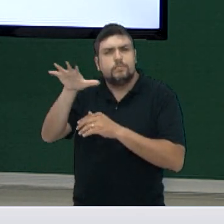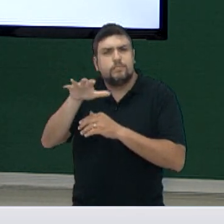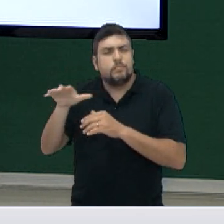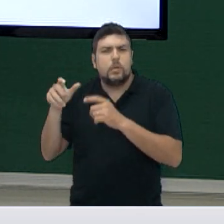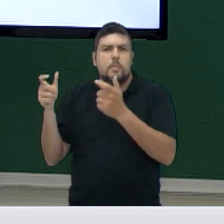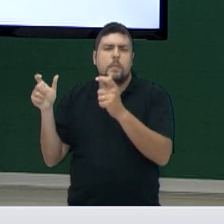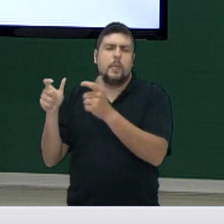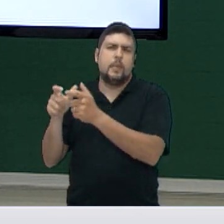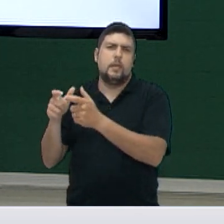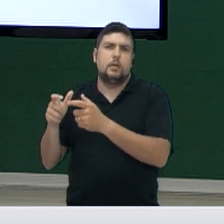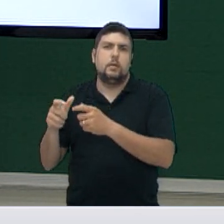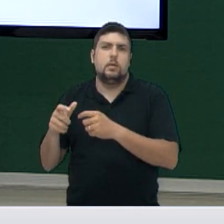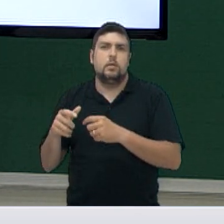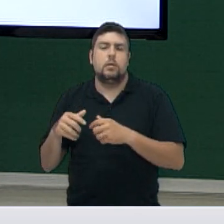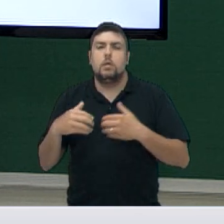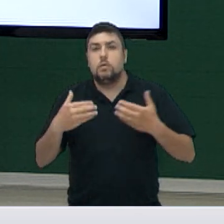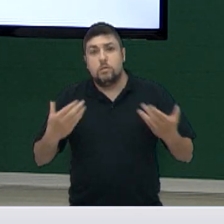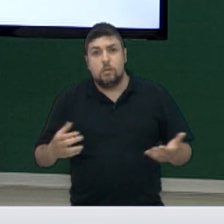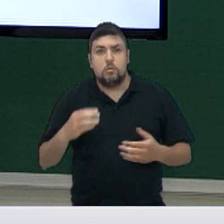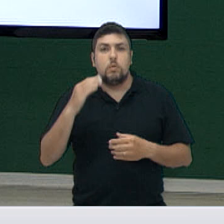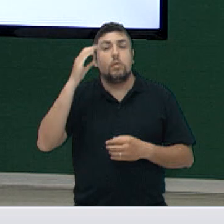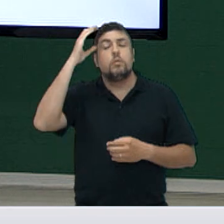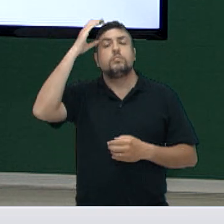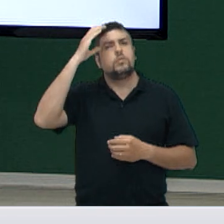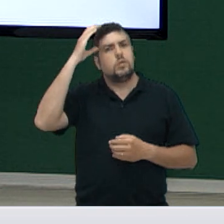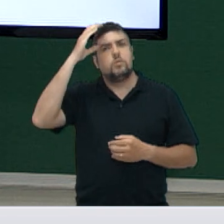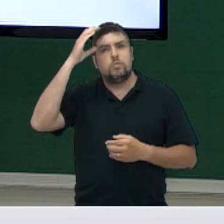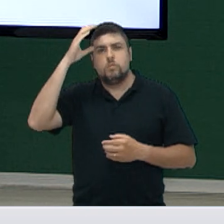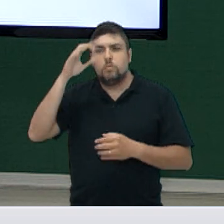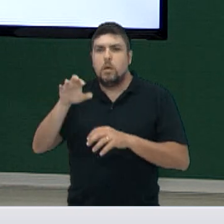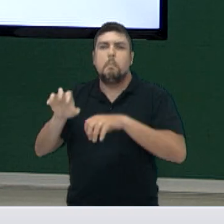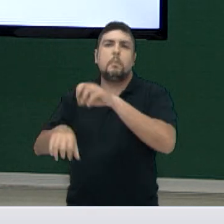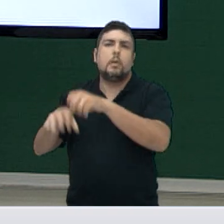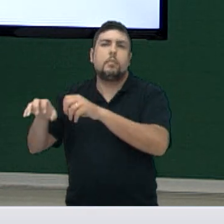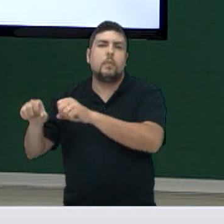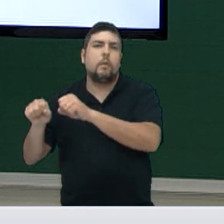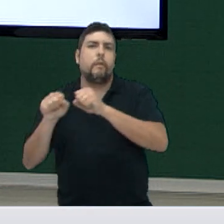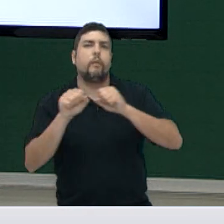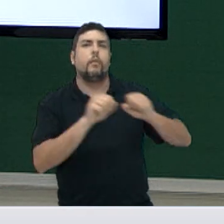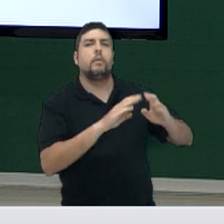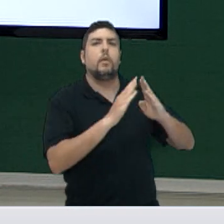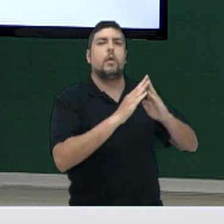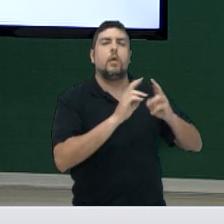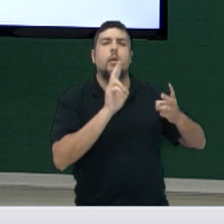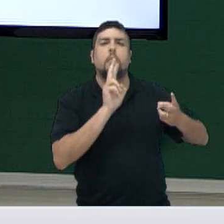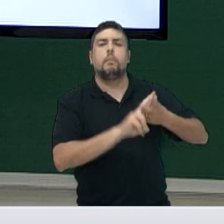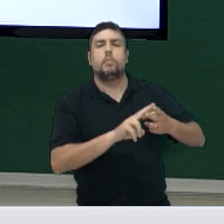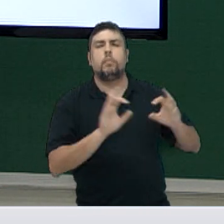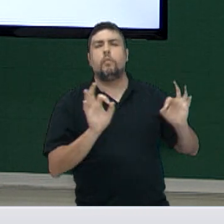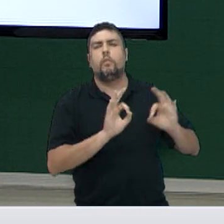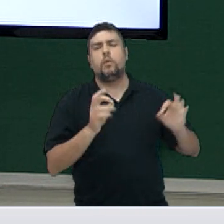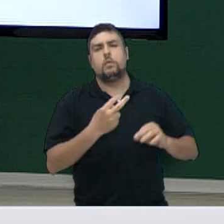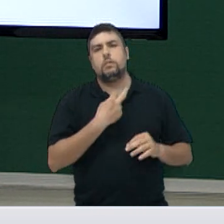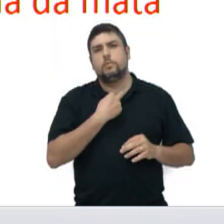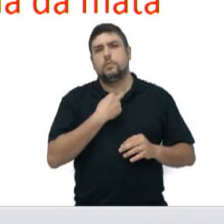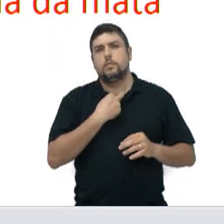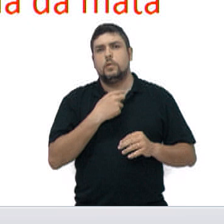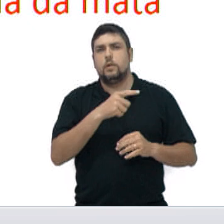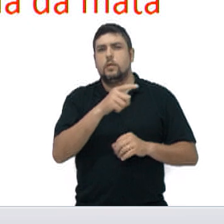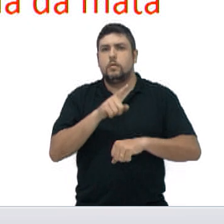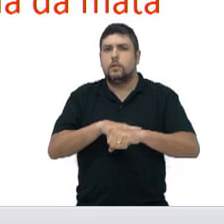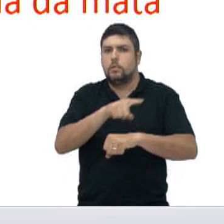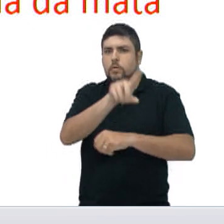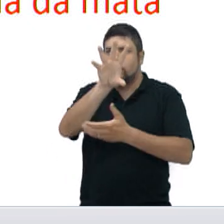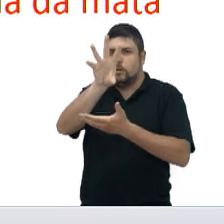não podemos trazer os animais para ficar presos nas nossas casas, né? Então, vou deixar um tempinho para você copiar essa